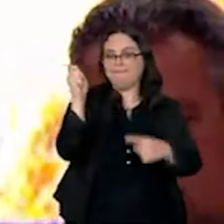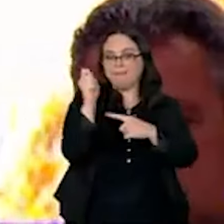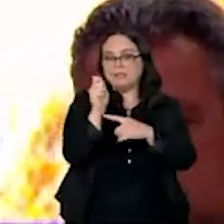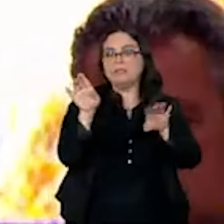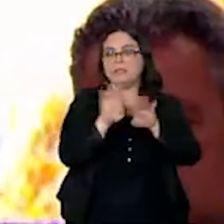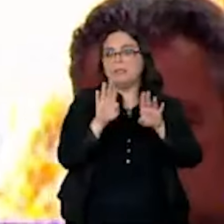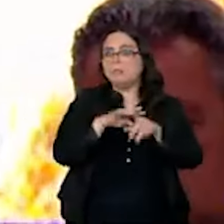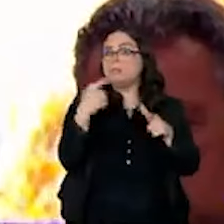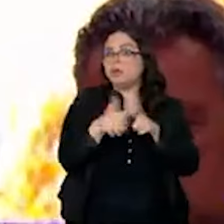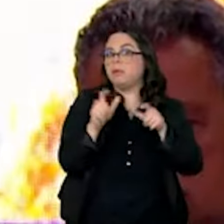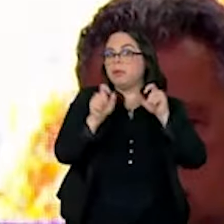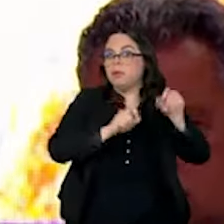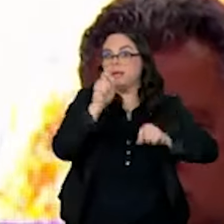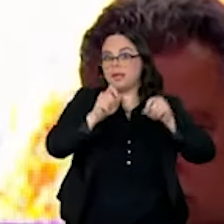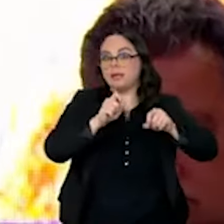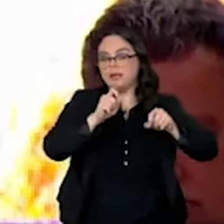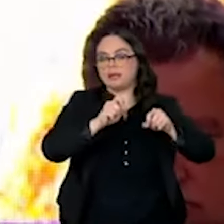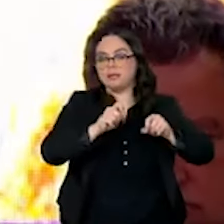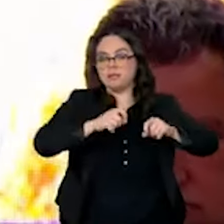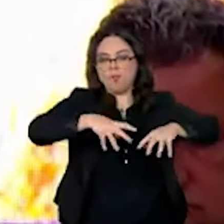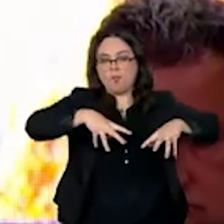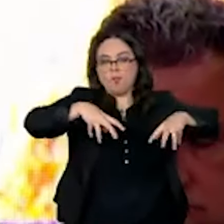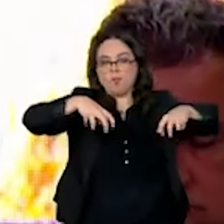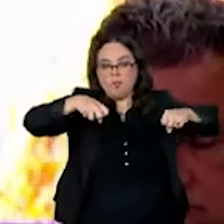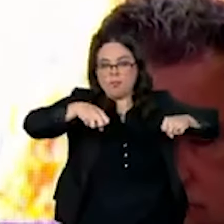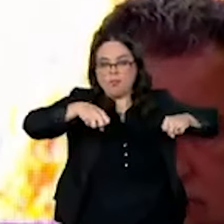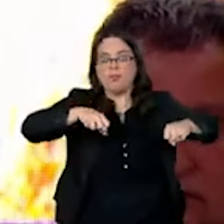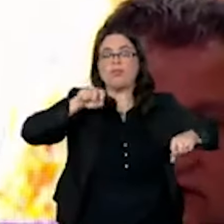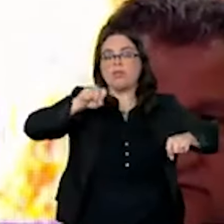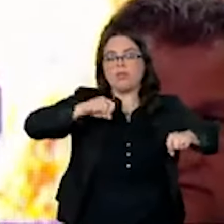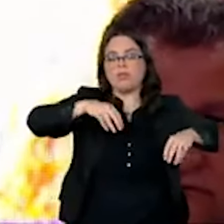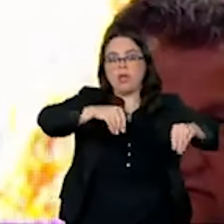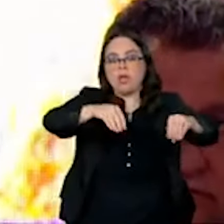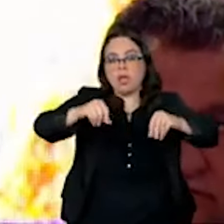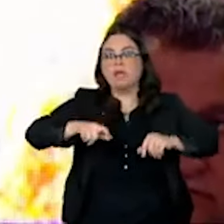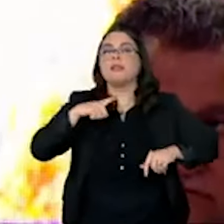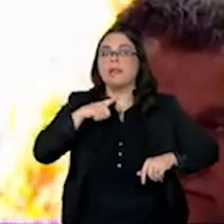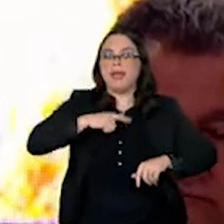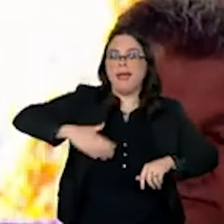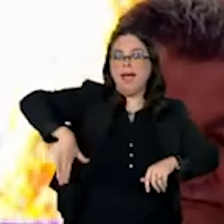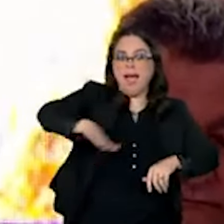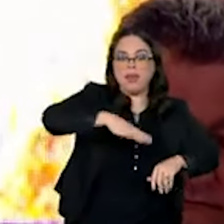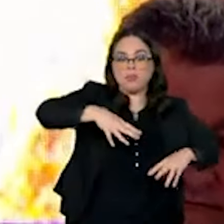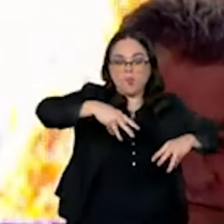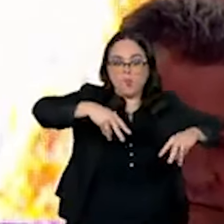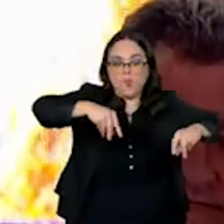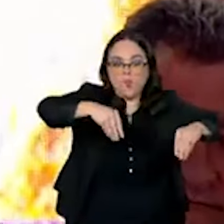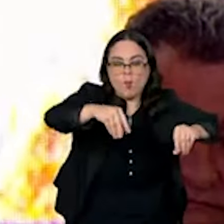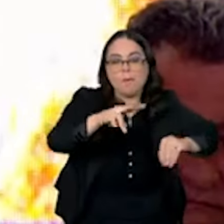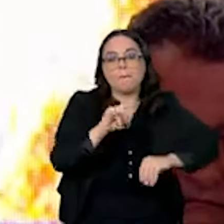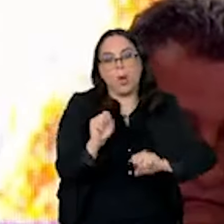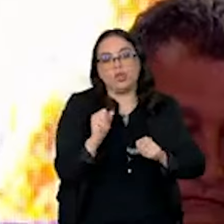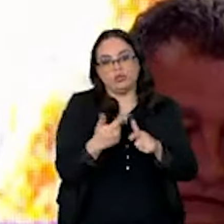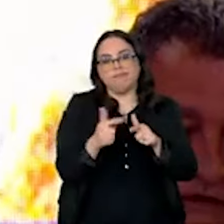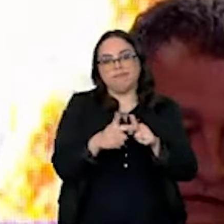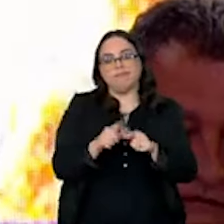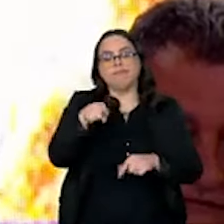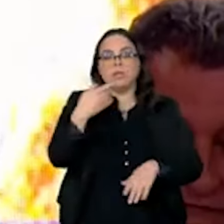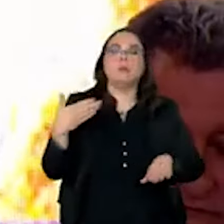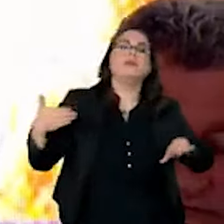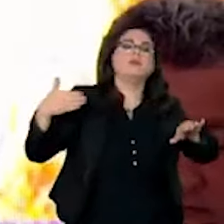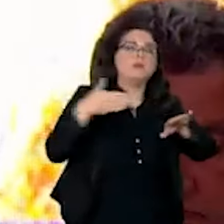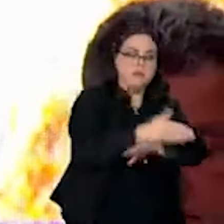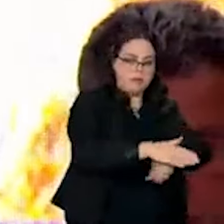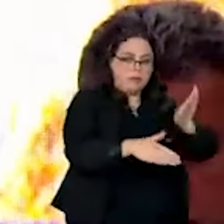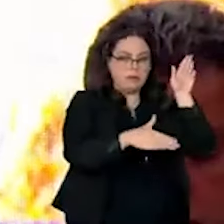com o problema da desertificação. O Rio Grande do Sul correu o risco de ter uma área de ficar deserta. A gente foi lá para